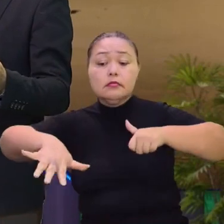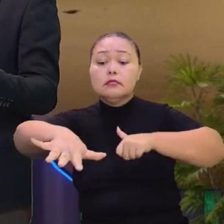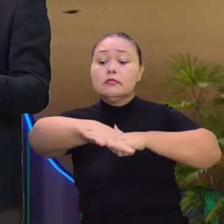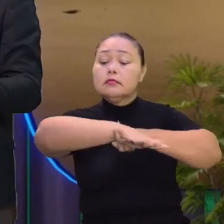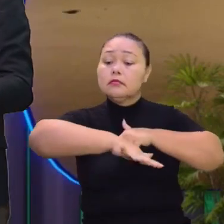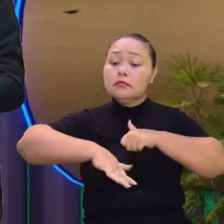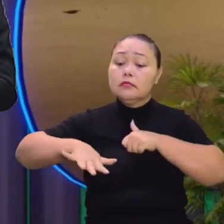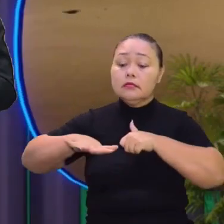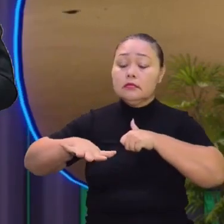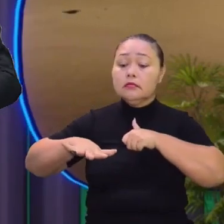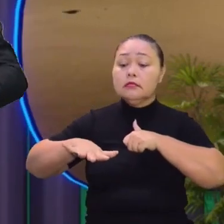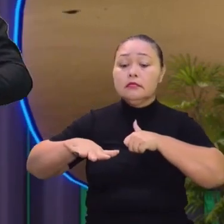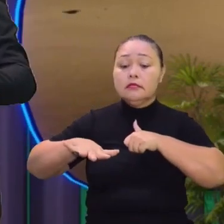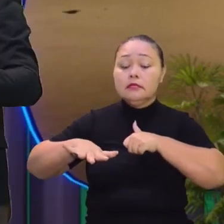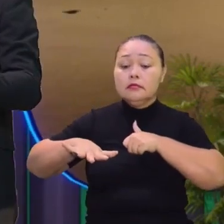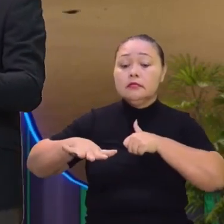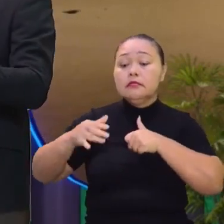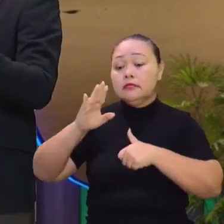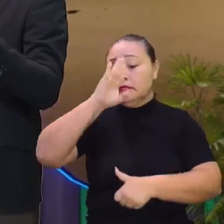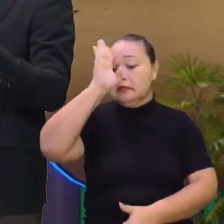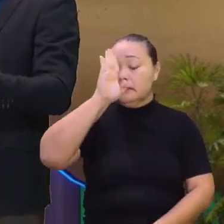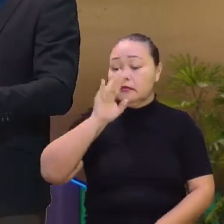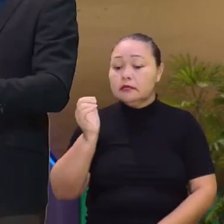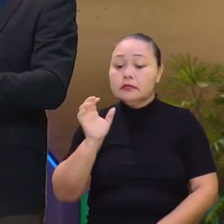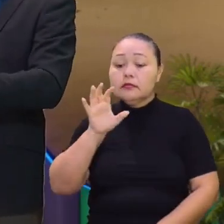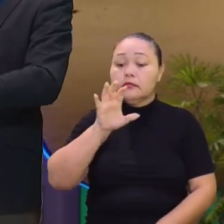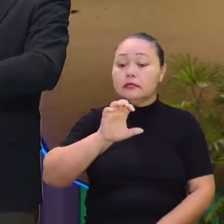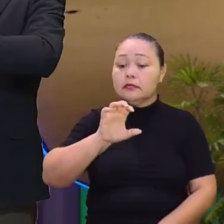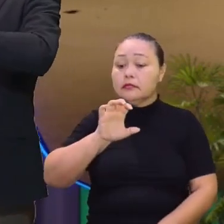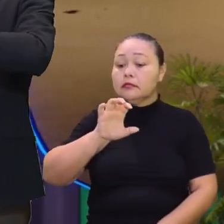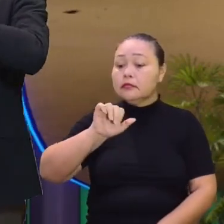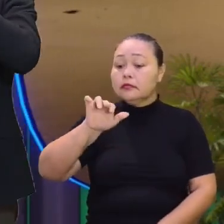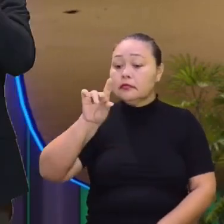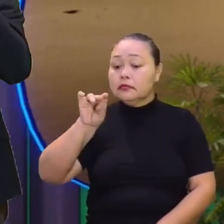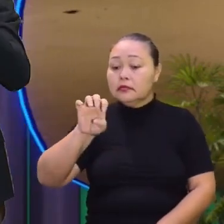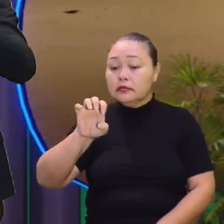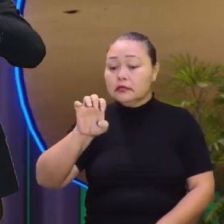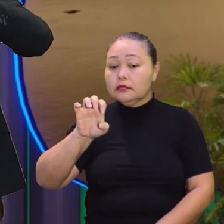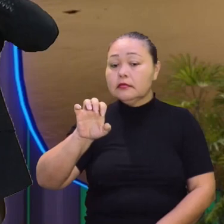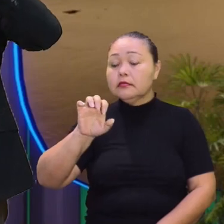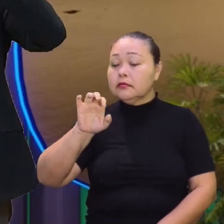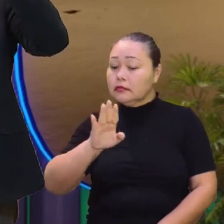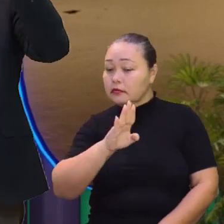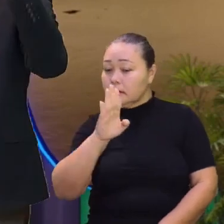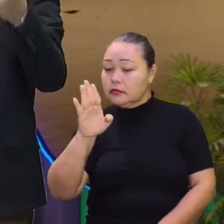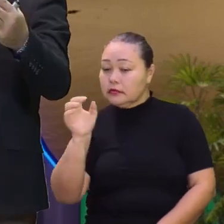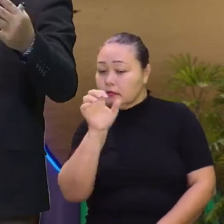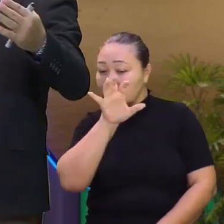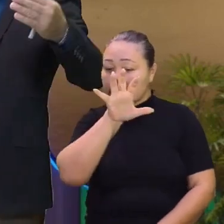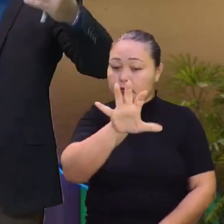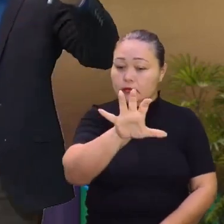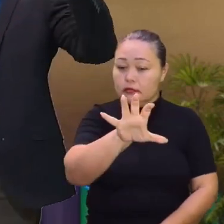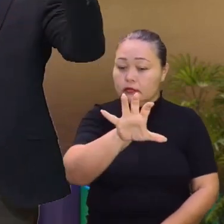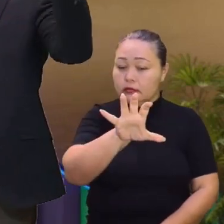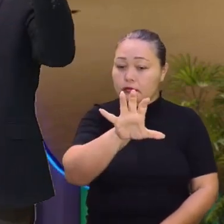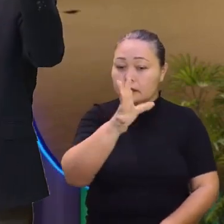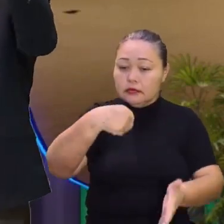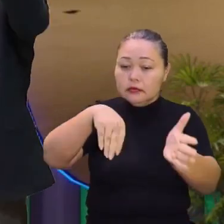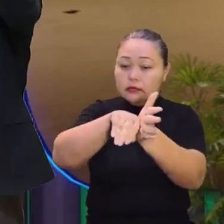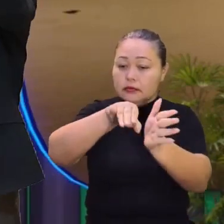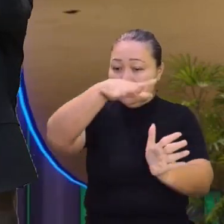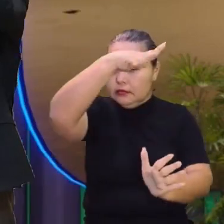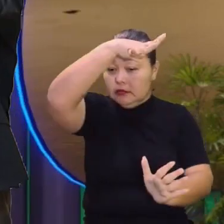área, da região, Brasil, sudeste, partindo ali do sudeste, passando pelo centro-oeste, chegando